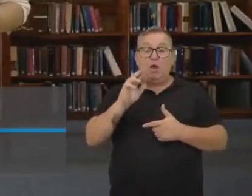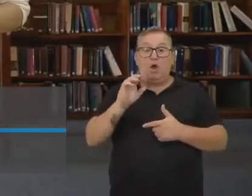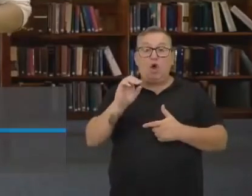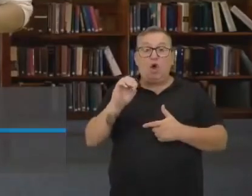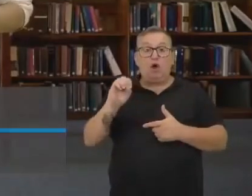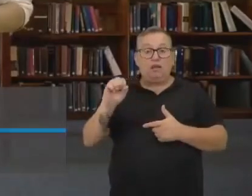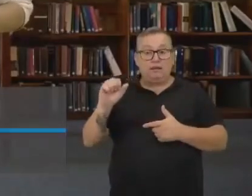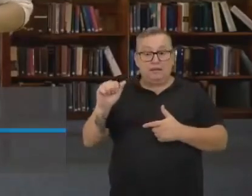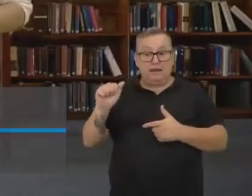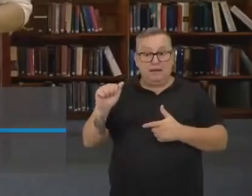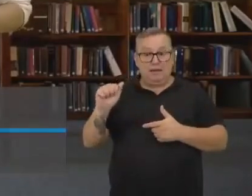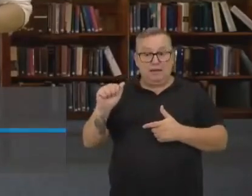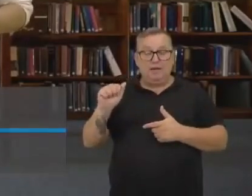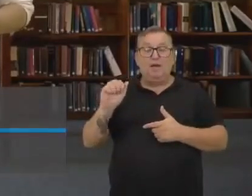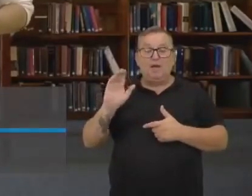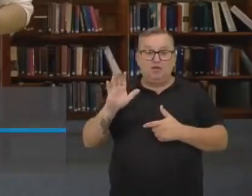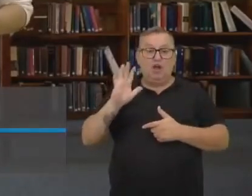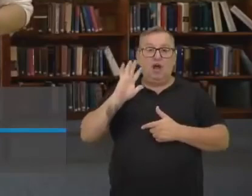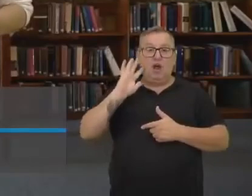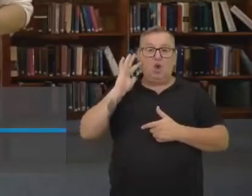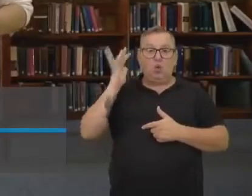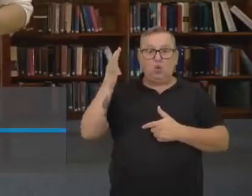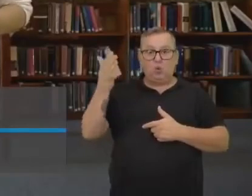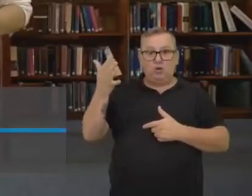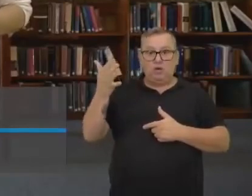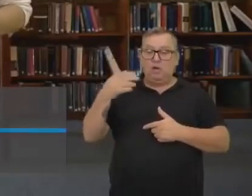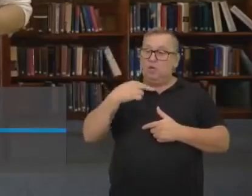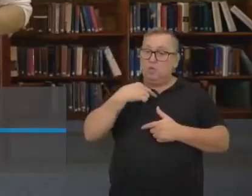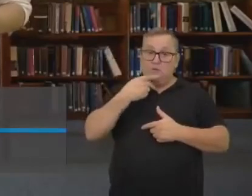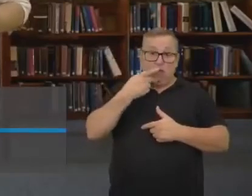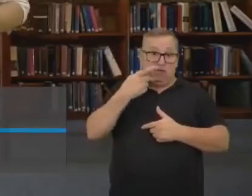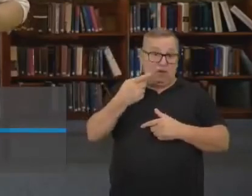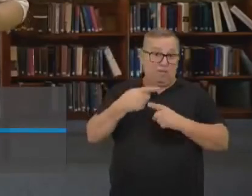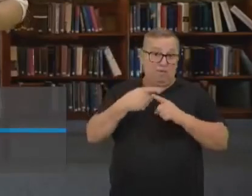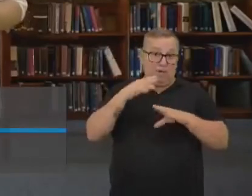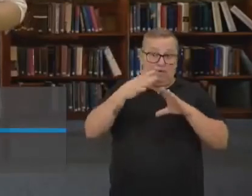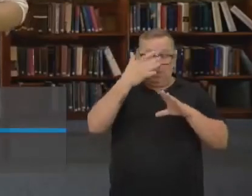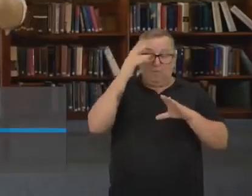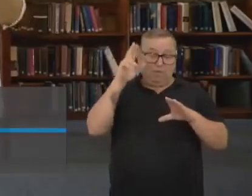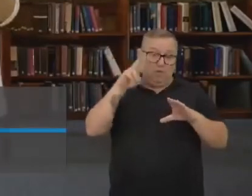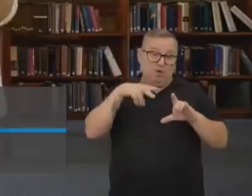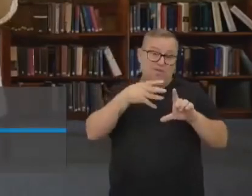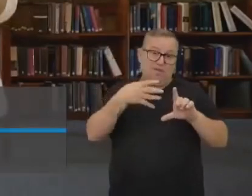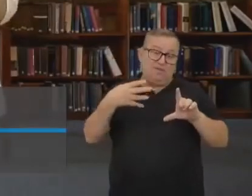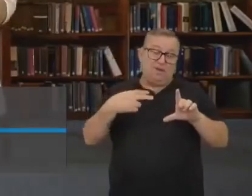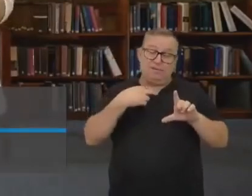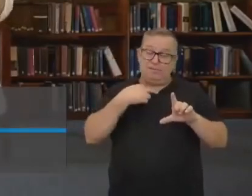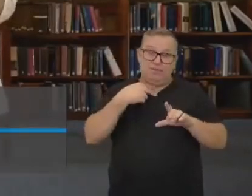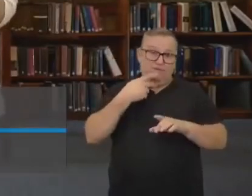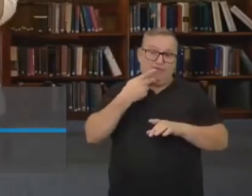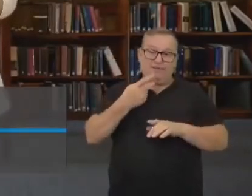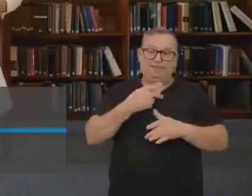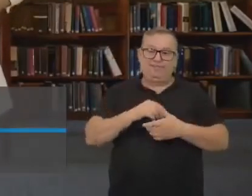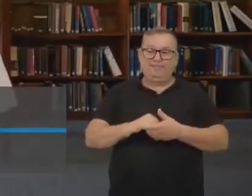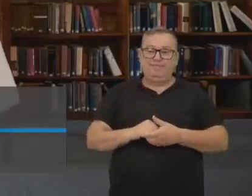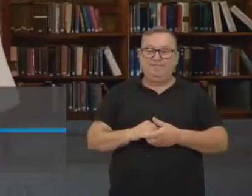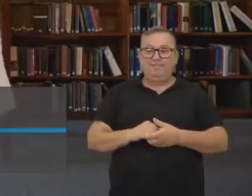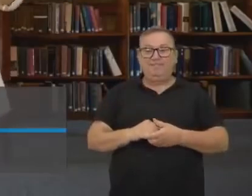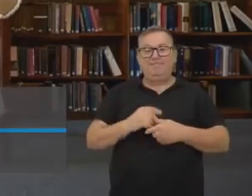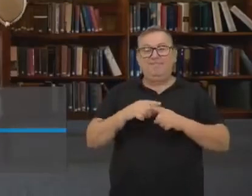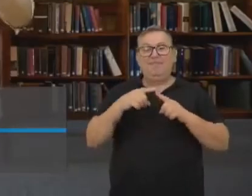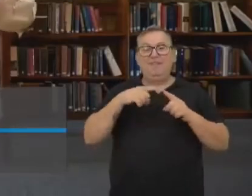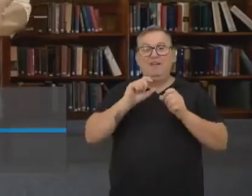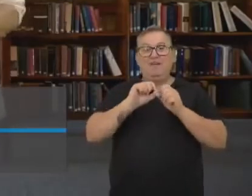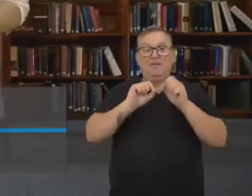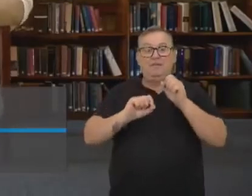uma referência para alguns acontecimentos da série que eu não vou falar porque vai que alguém não assistiu. Exato, aí tá vendo? Então essa conexão de